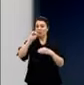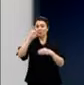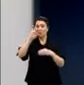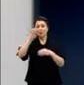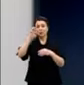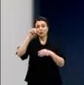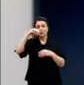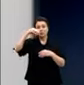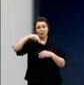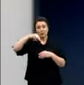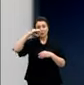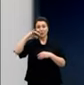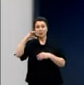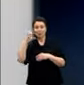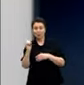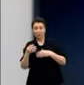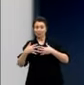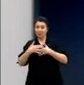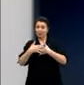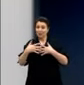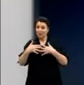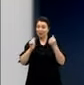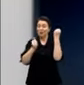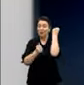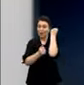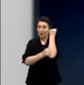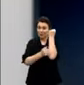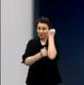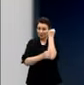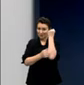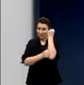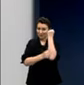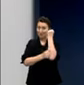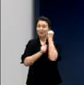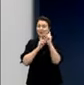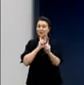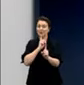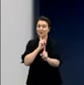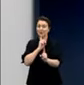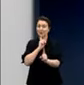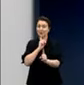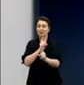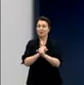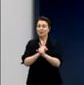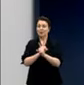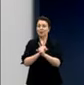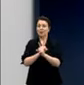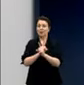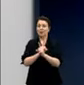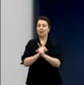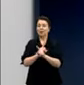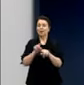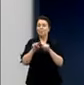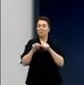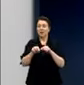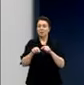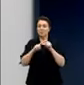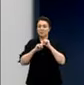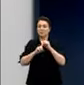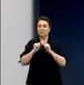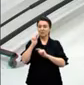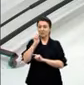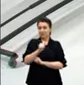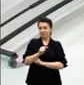acumulado predominantemente no tecido ósseo. Tá? Pode ser, como eu disse, em várias partes do corpo, mas predominantemente ali